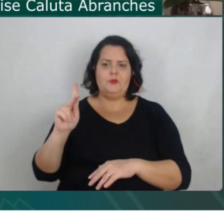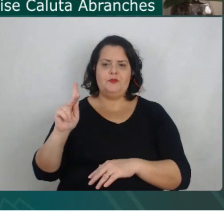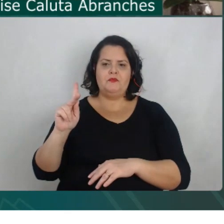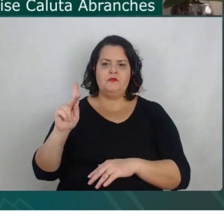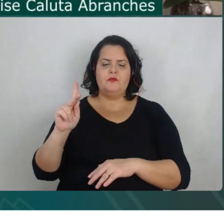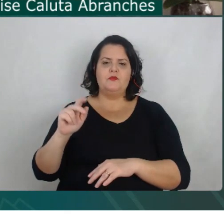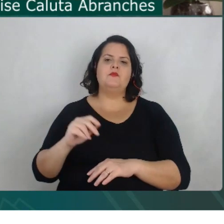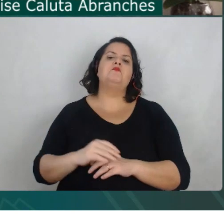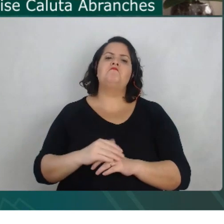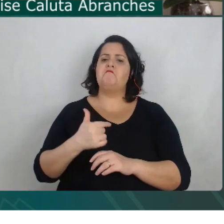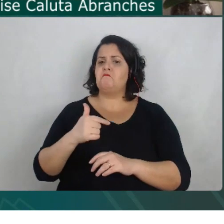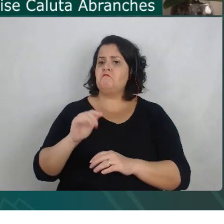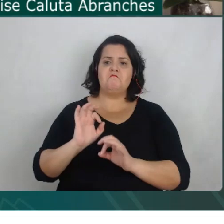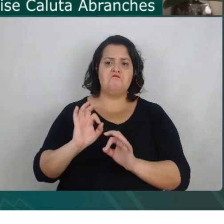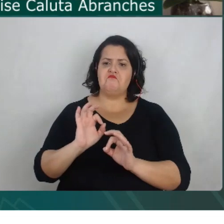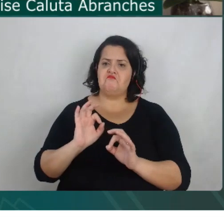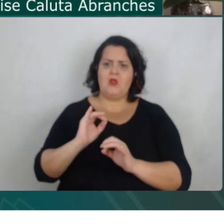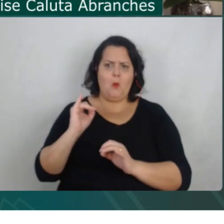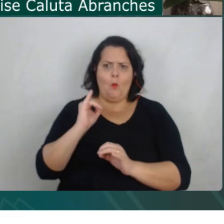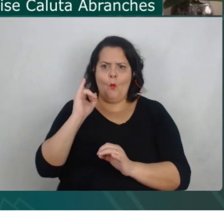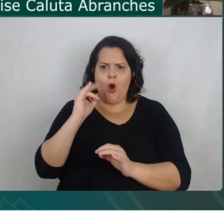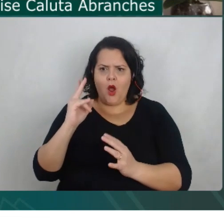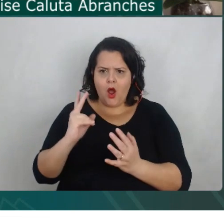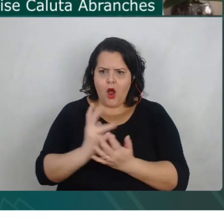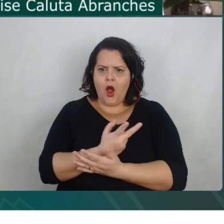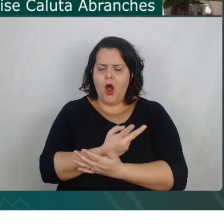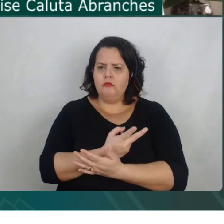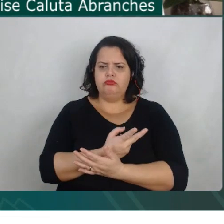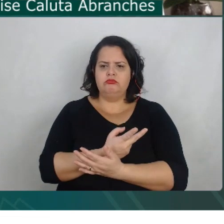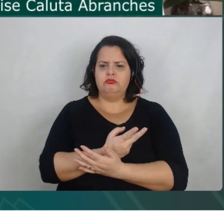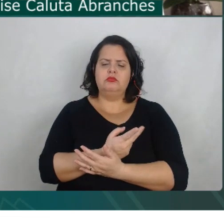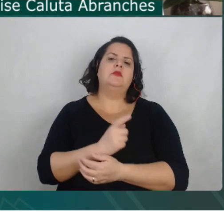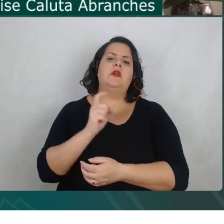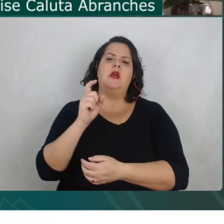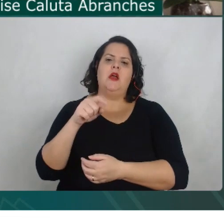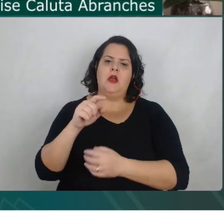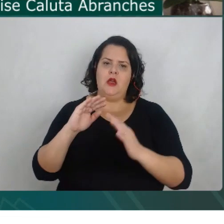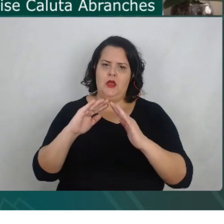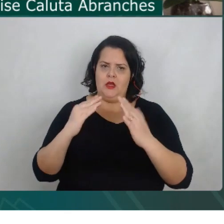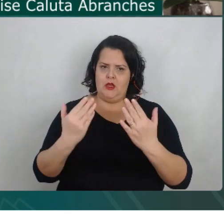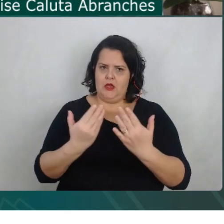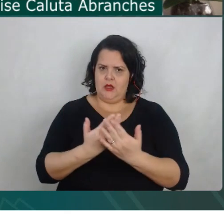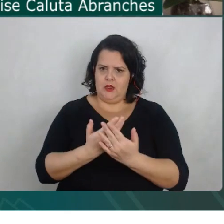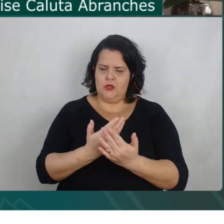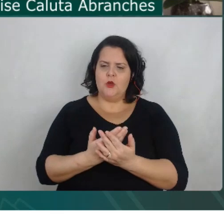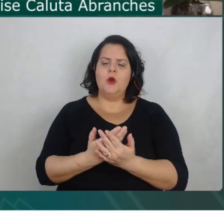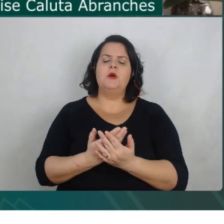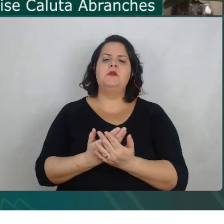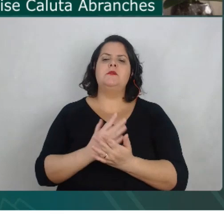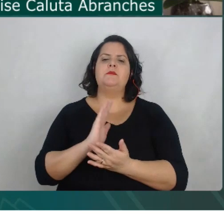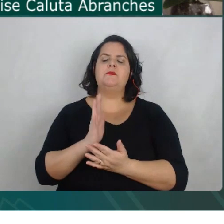adverso importante. Aqui na escola, nós já vacinamos, já incluímos